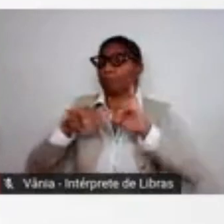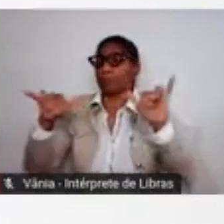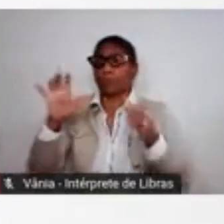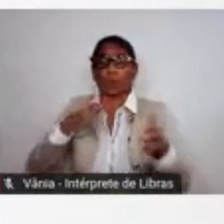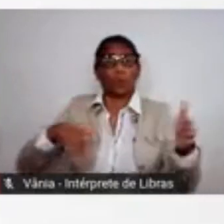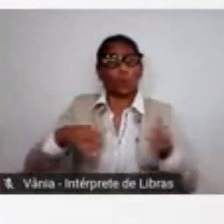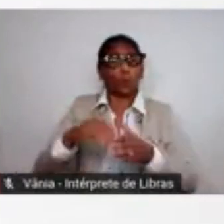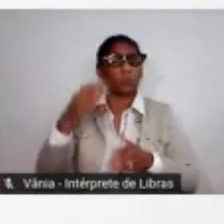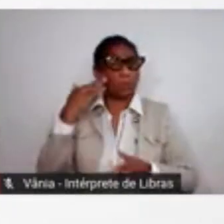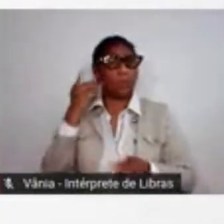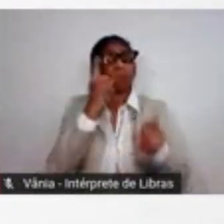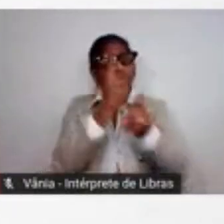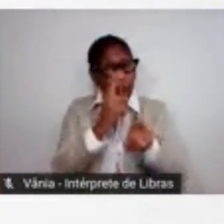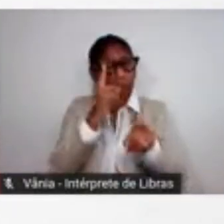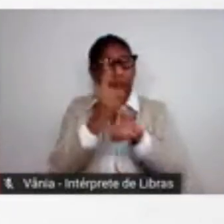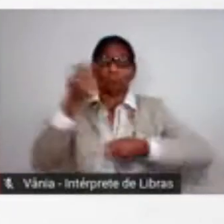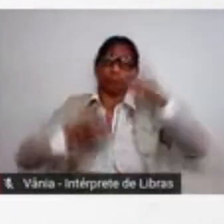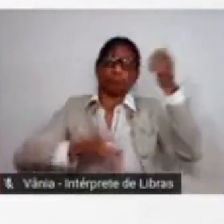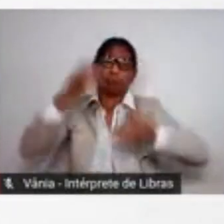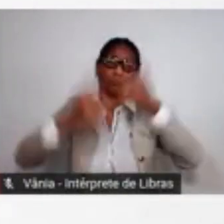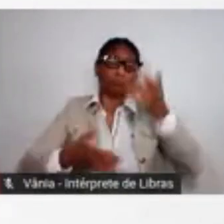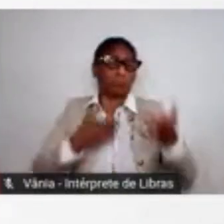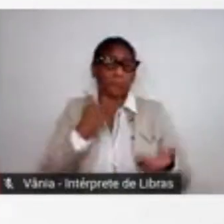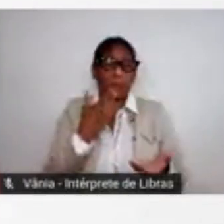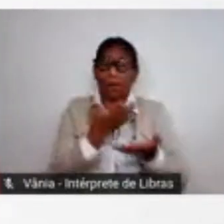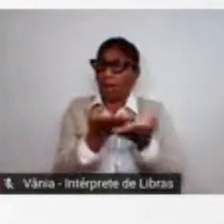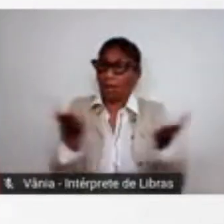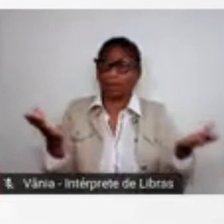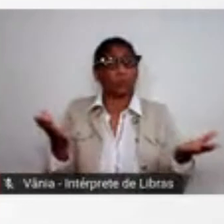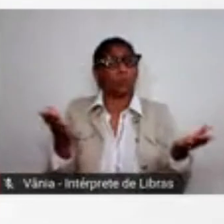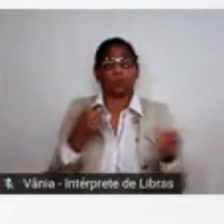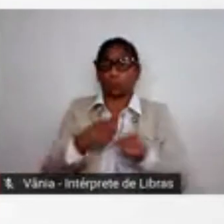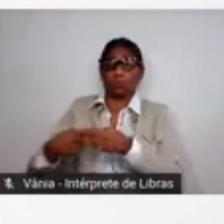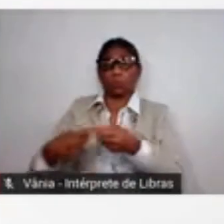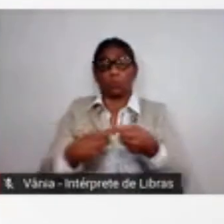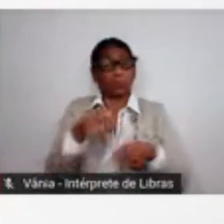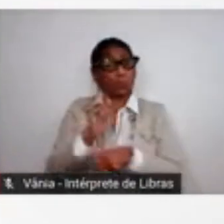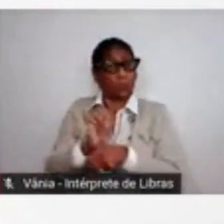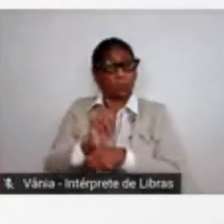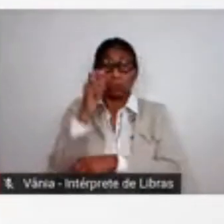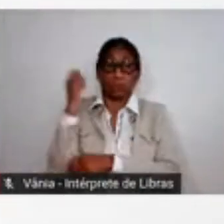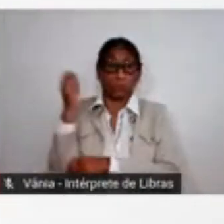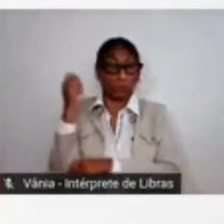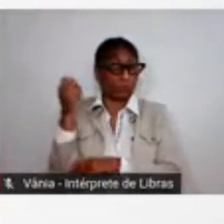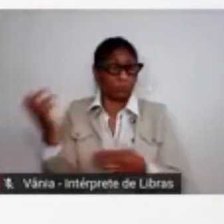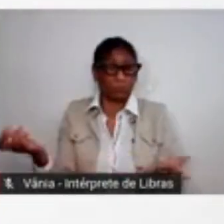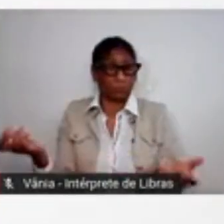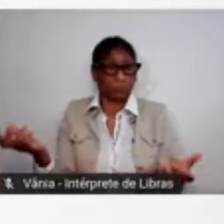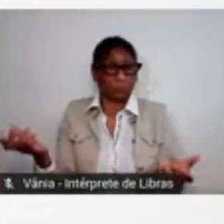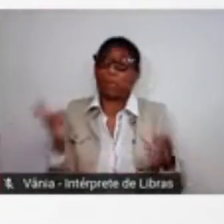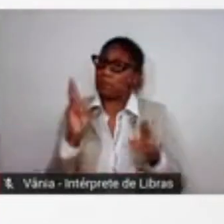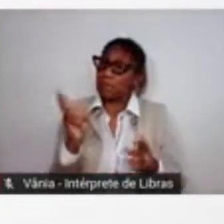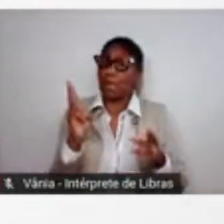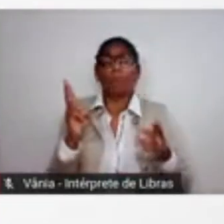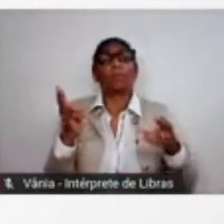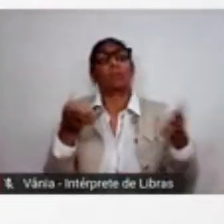lives que nós fazemos, deixando claro que essas regras se aplicam a todos os municípios do Estado do Rio Grande do Sul. Estamos sempre abertos para